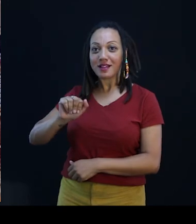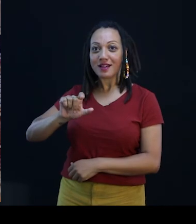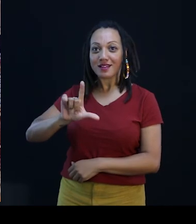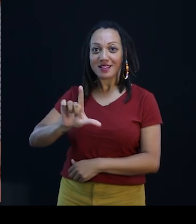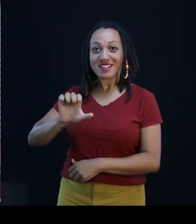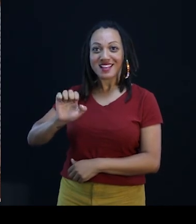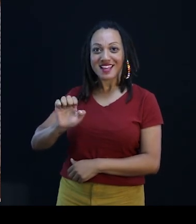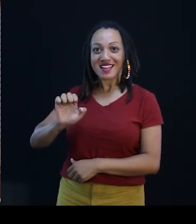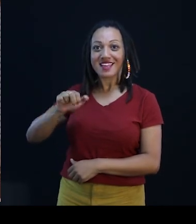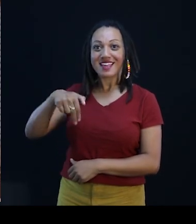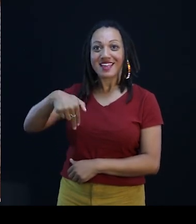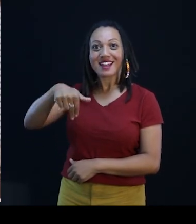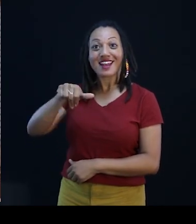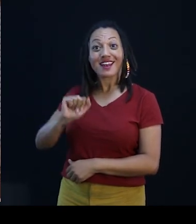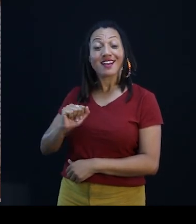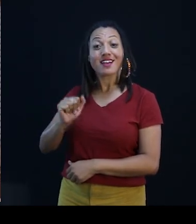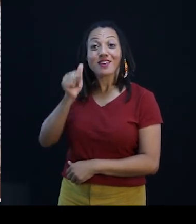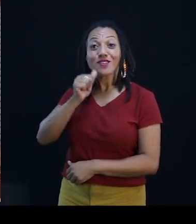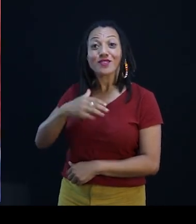filha. Vem, Madá!